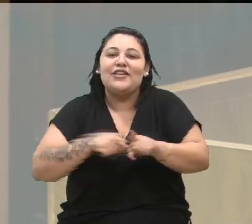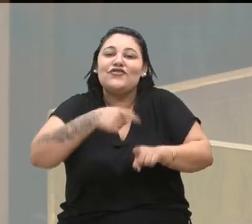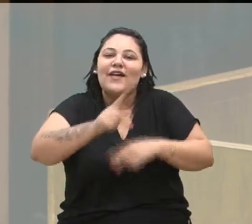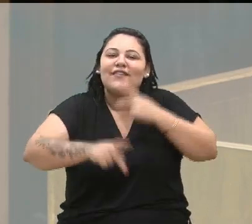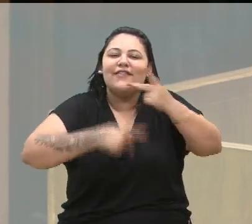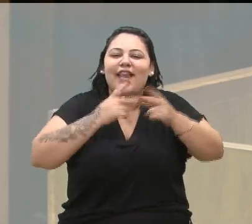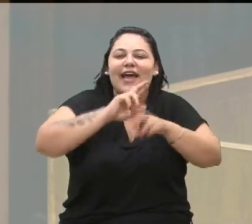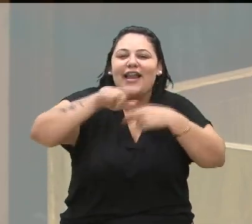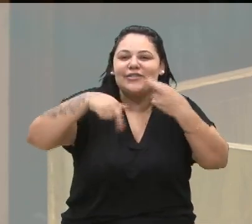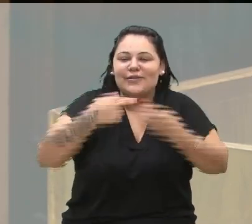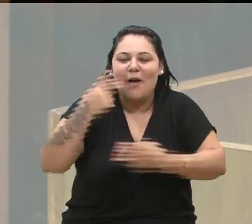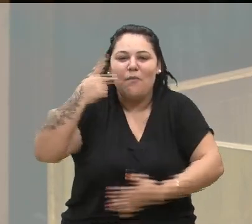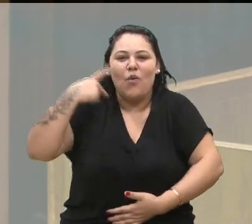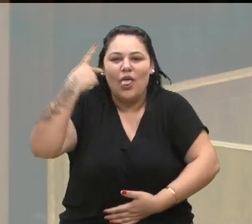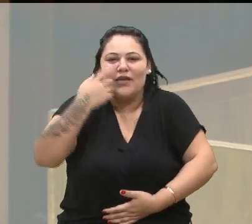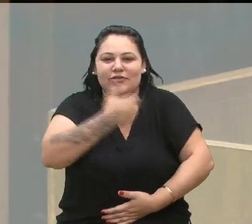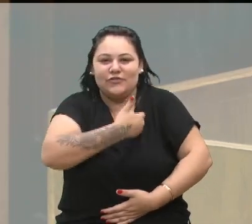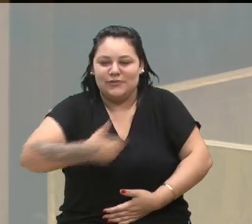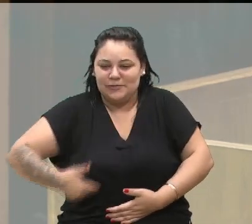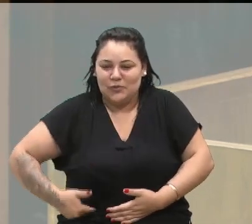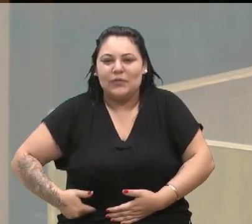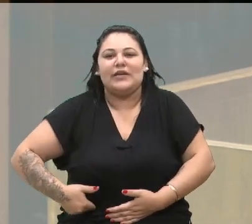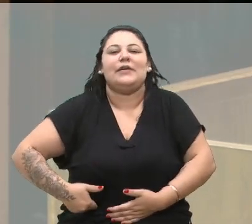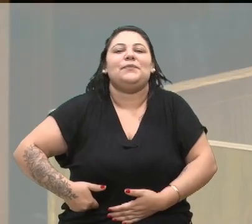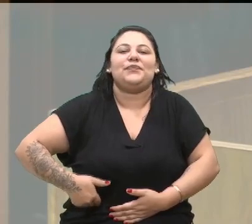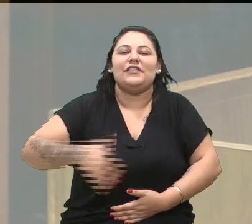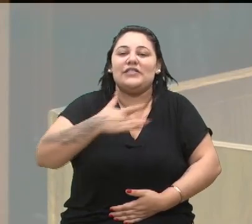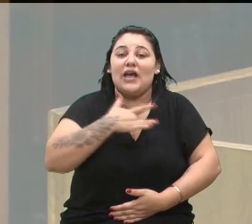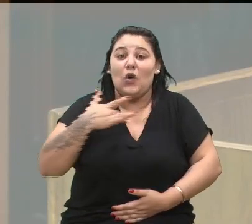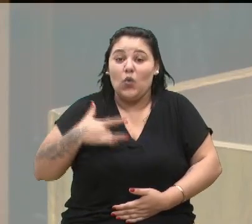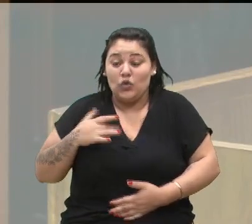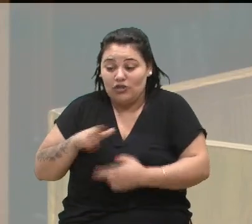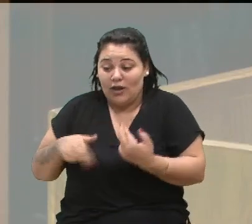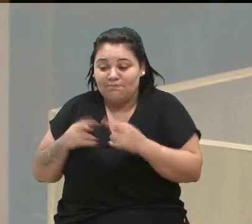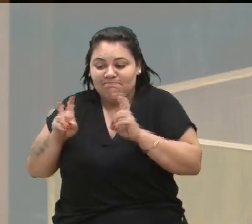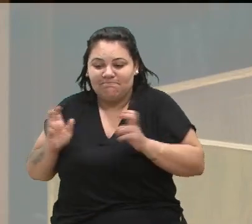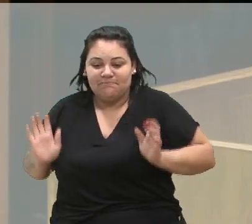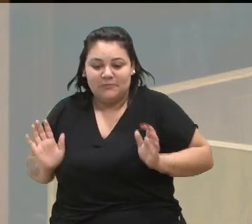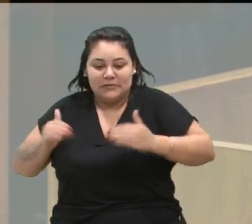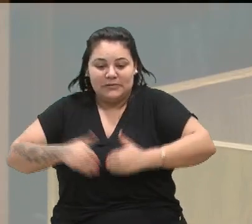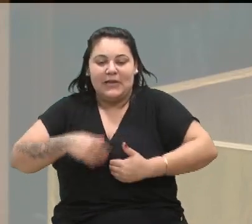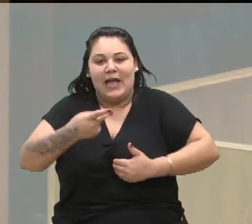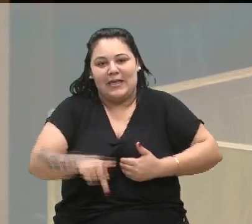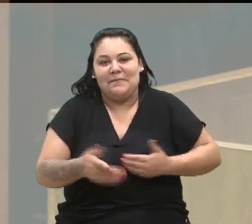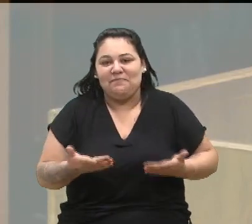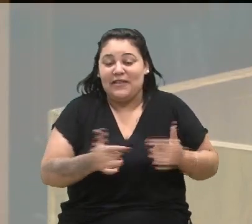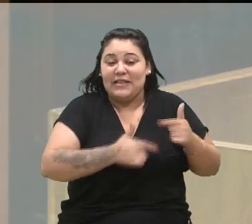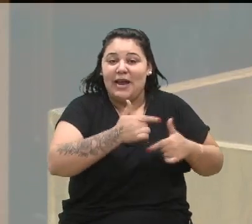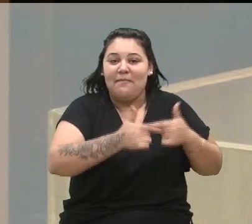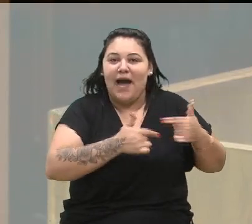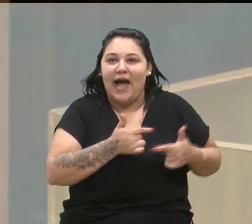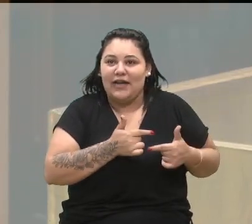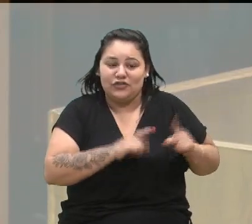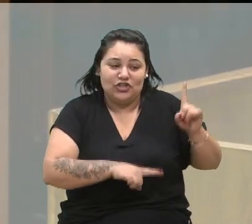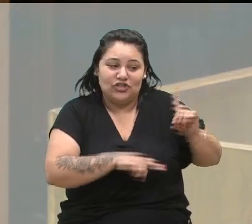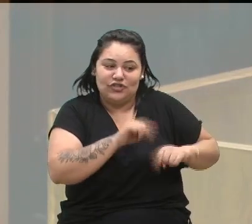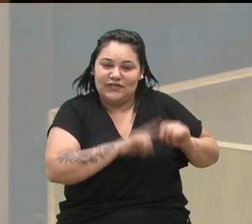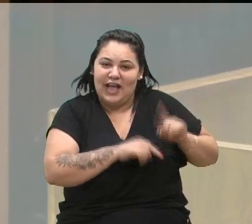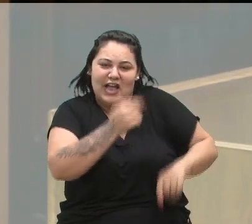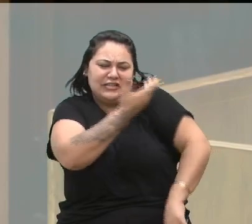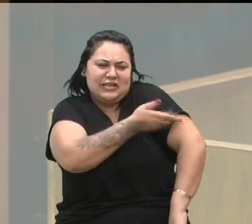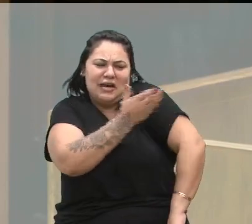de políticas de saúde para transtorno do espectro autista no município, trabalho multidisciplinar para crianças